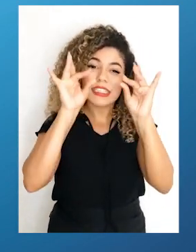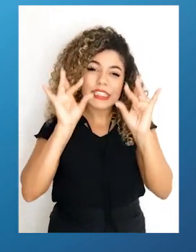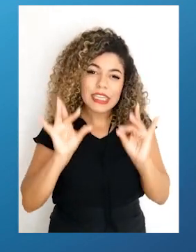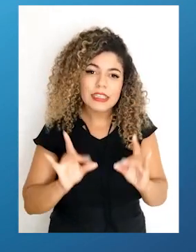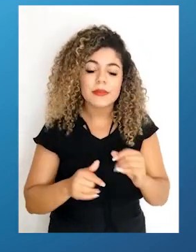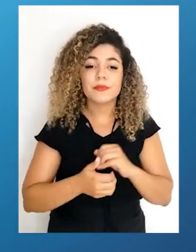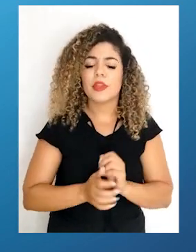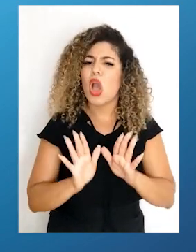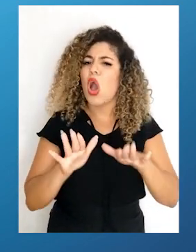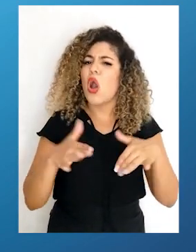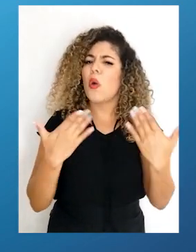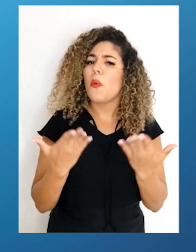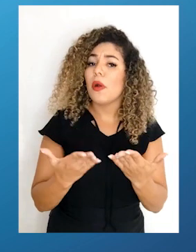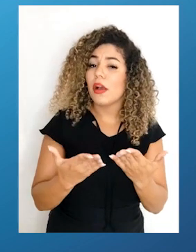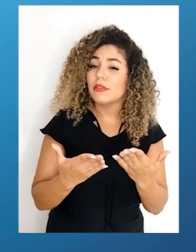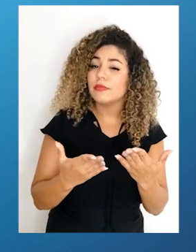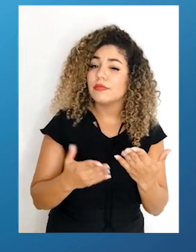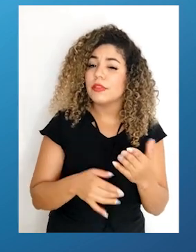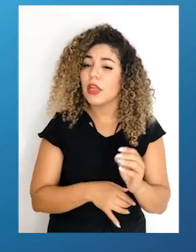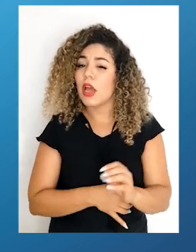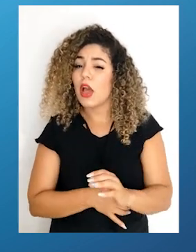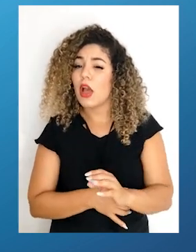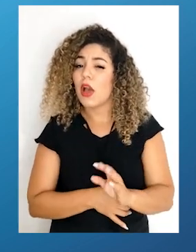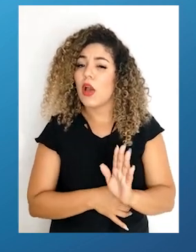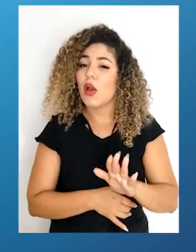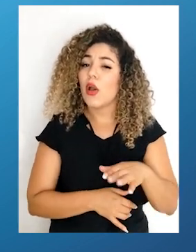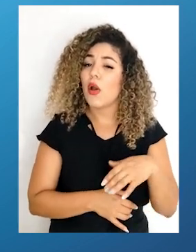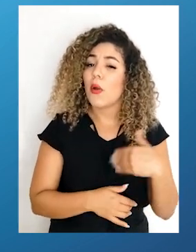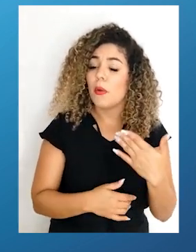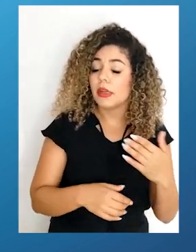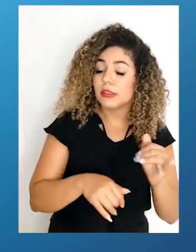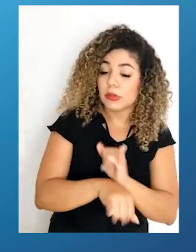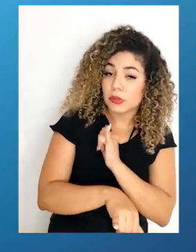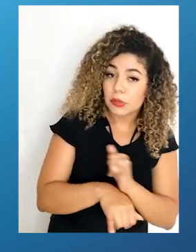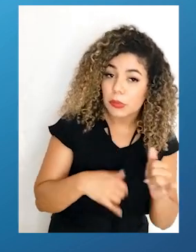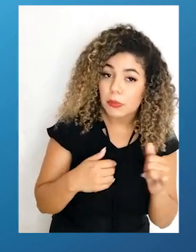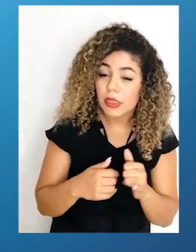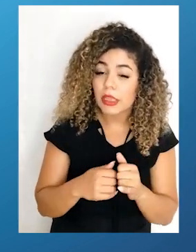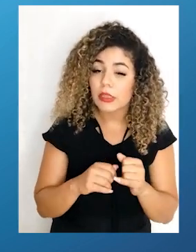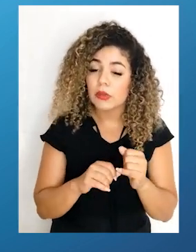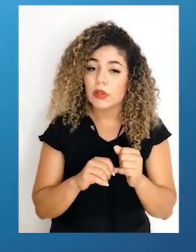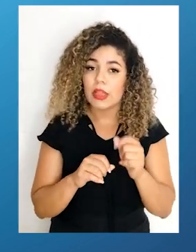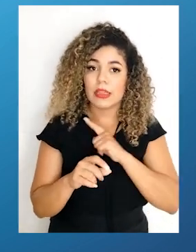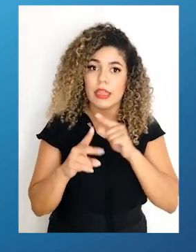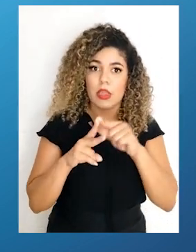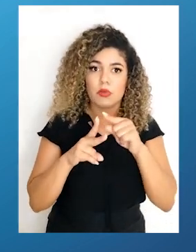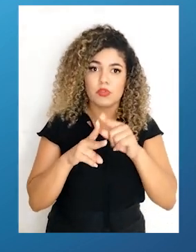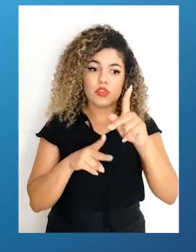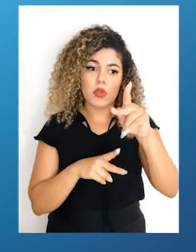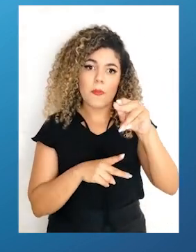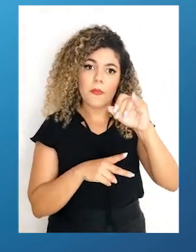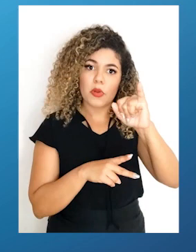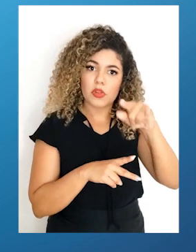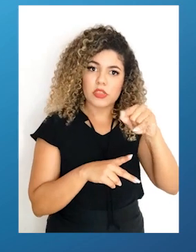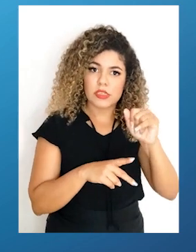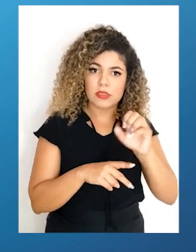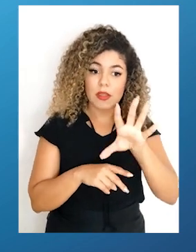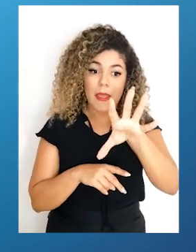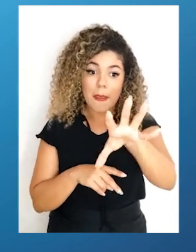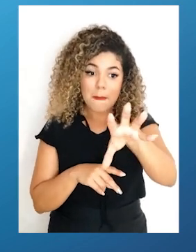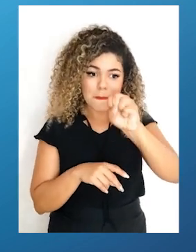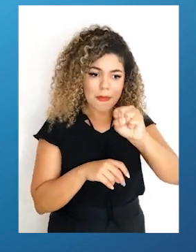Quais são os instrumentos ópticos? Nós temos aqueles instrumentos de projeção, que eles conjugam imagens